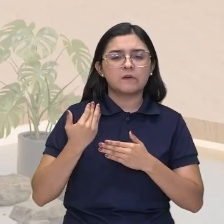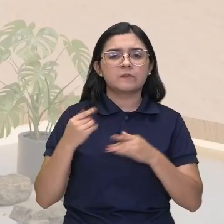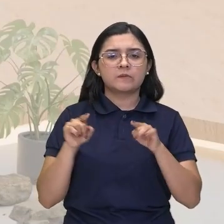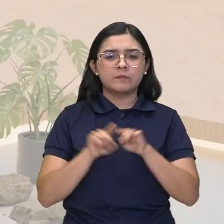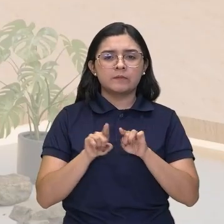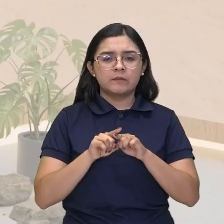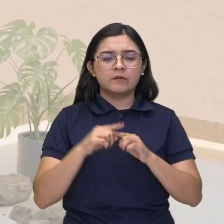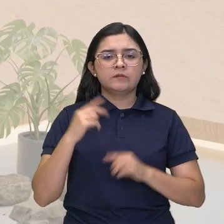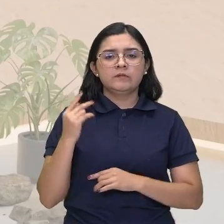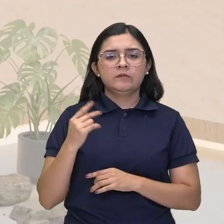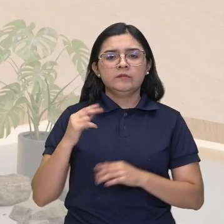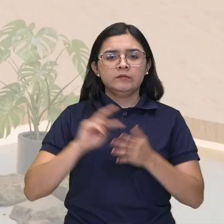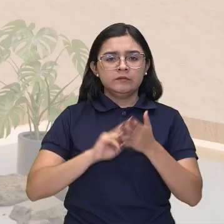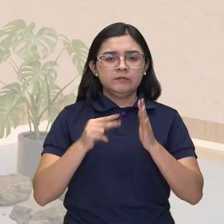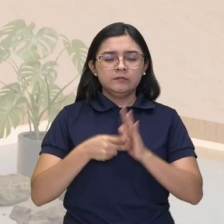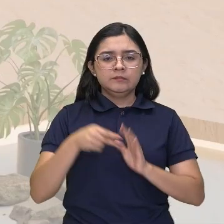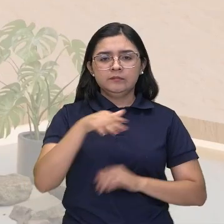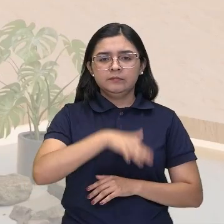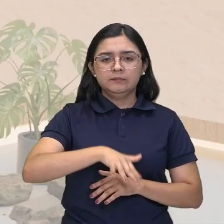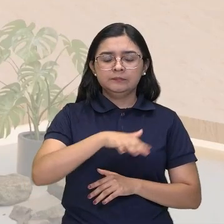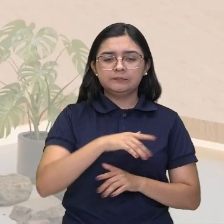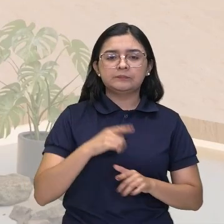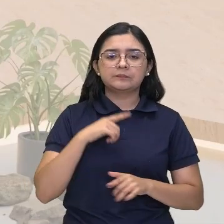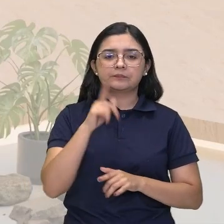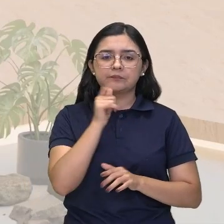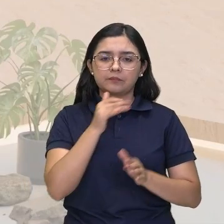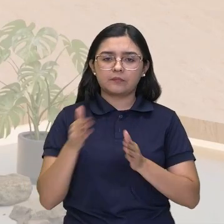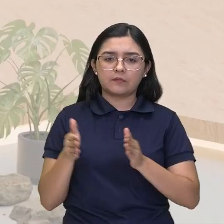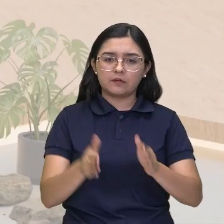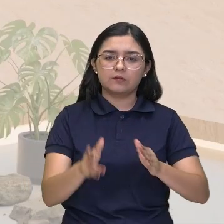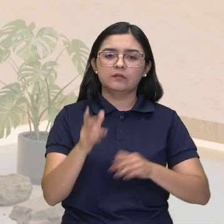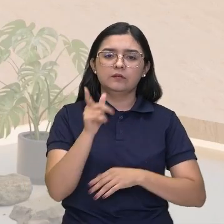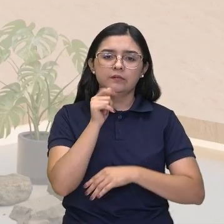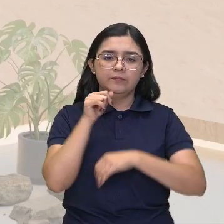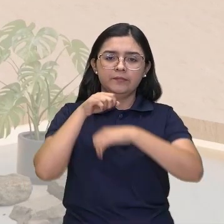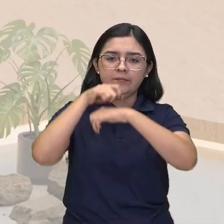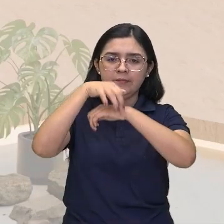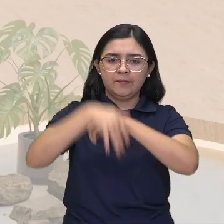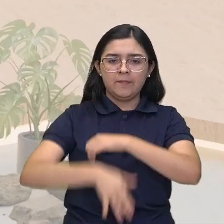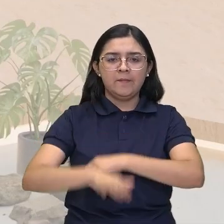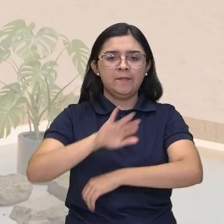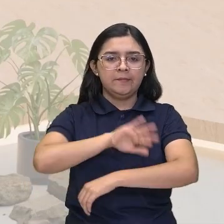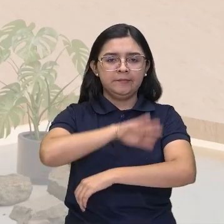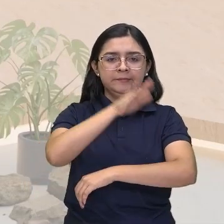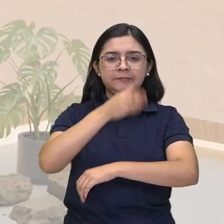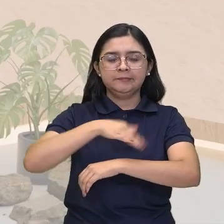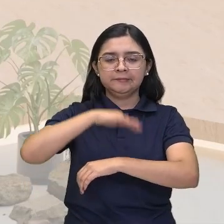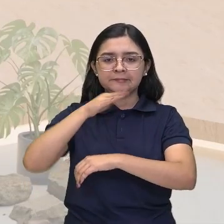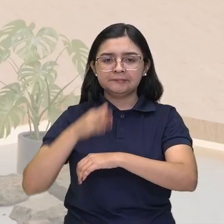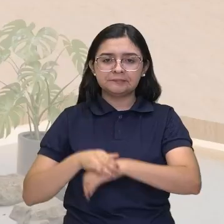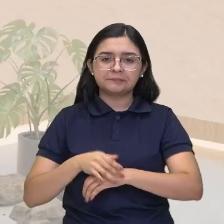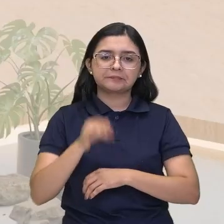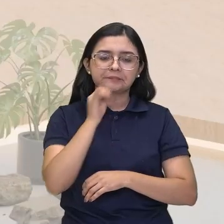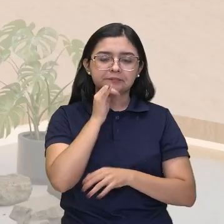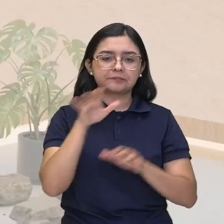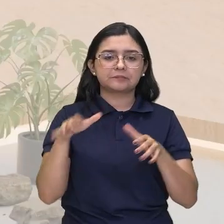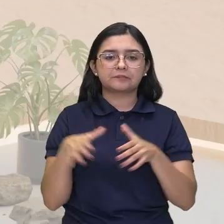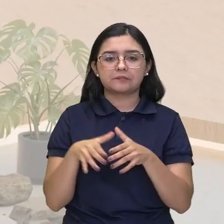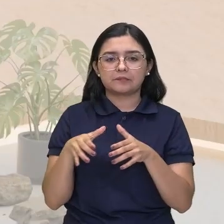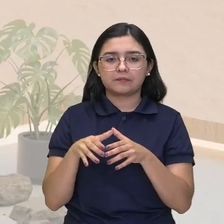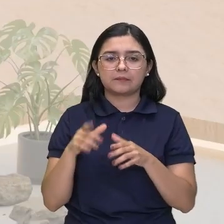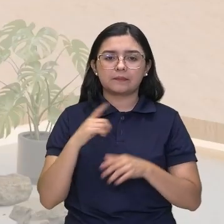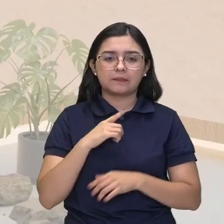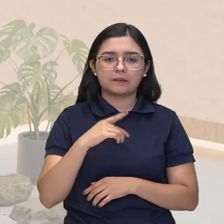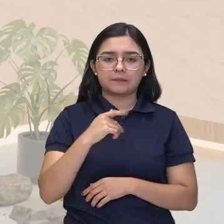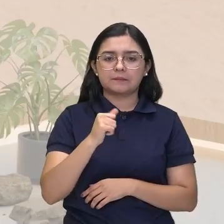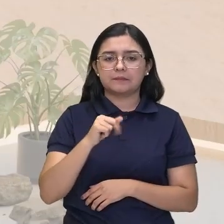significa aquele espaço, aquele rio, aquele lago, aquela cachoeira, aquela montanha, né? Como no caso dos Yanomami, a questão do Parima,